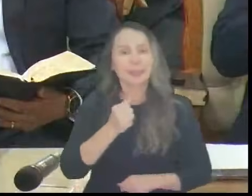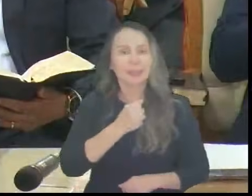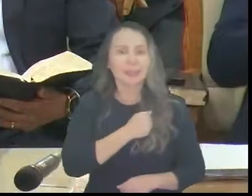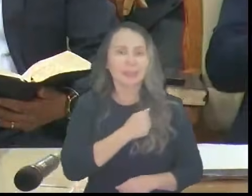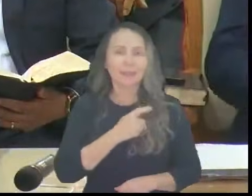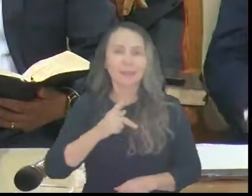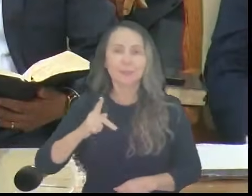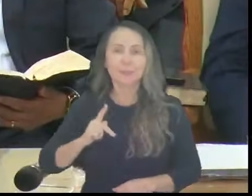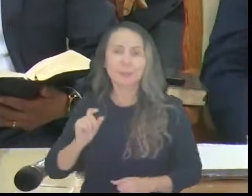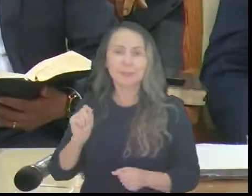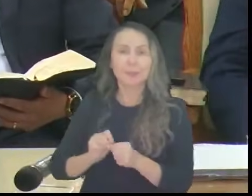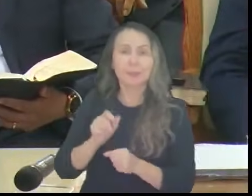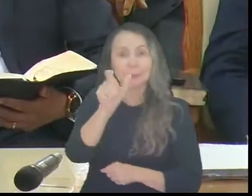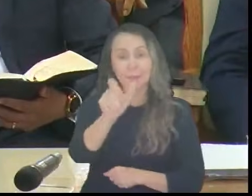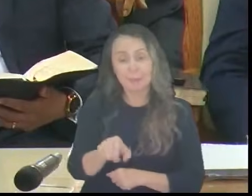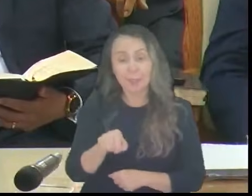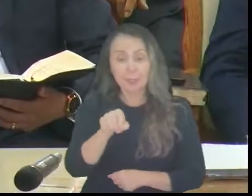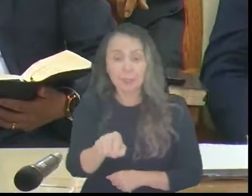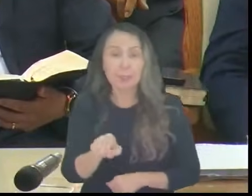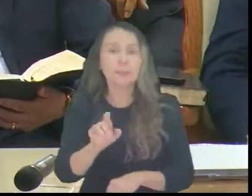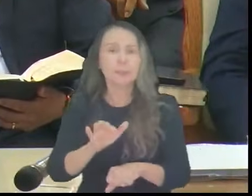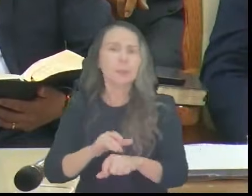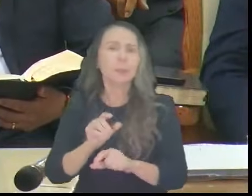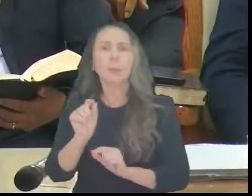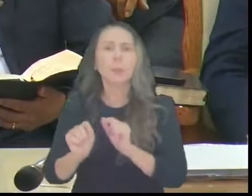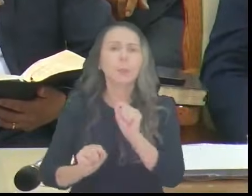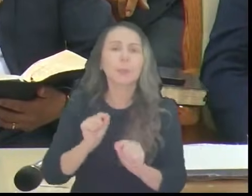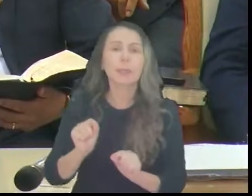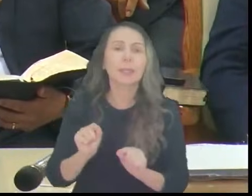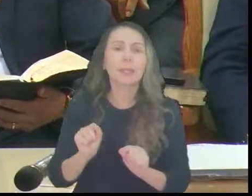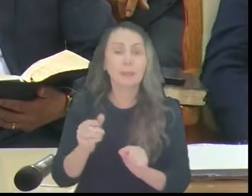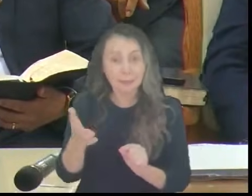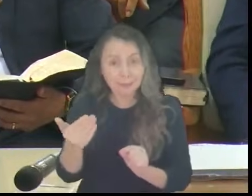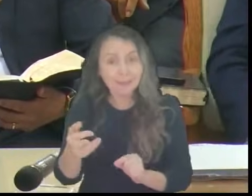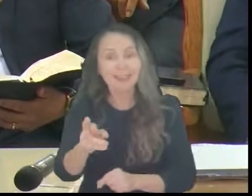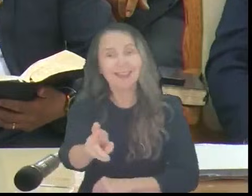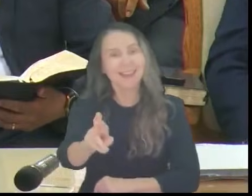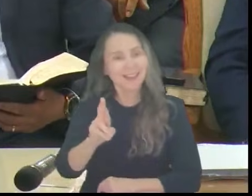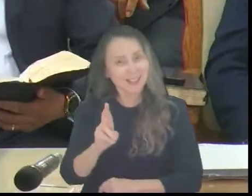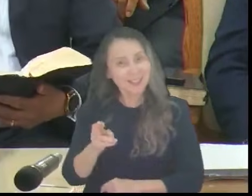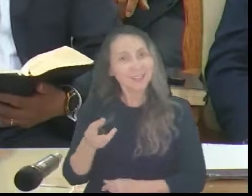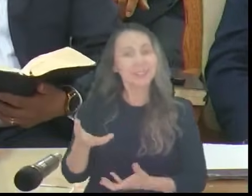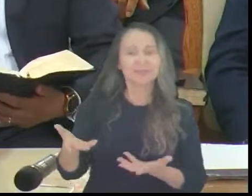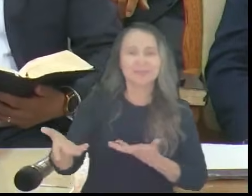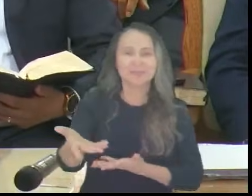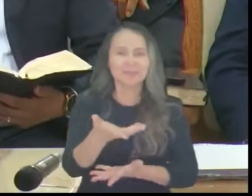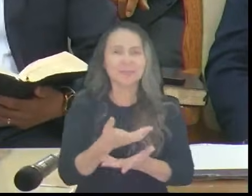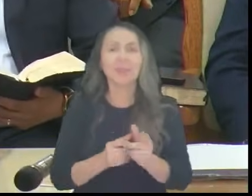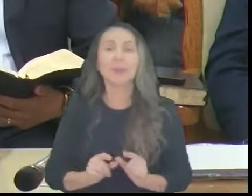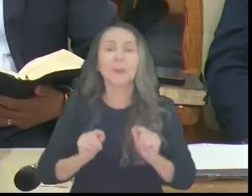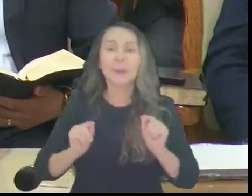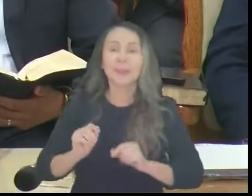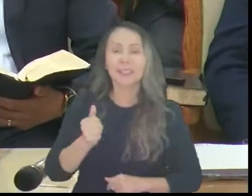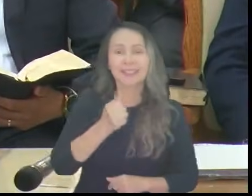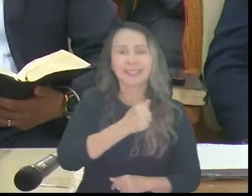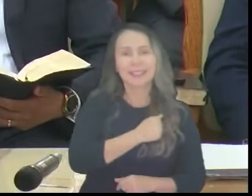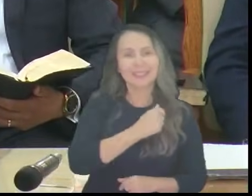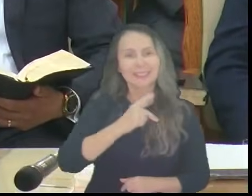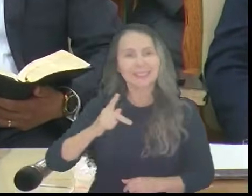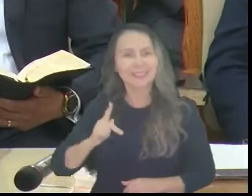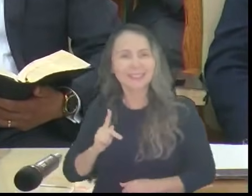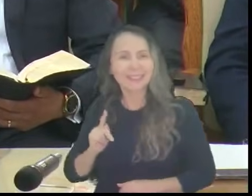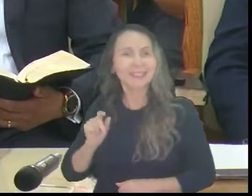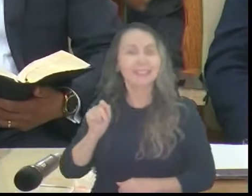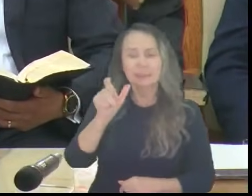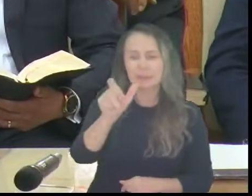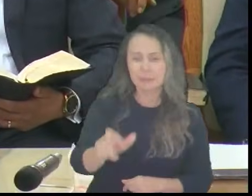enfermo? Me ajudem, eu quero o feedback da igreja, a participação. O que foi que os apóstolos fizeram com aquele homem